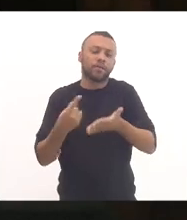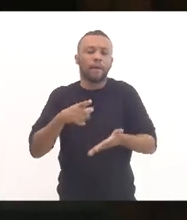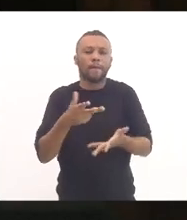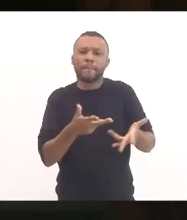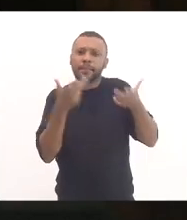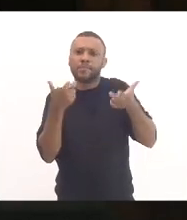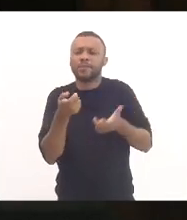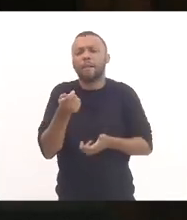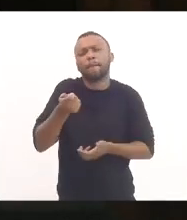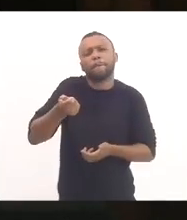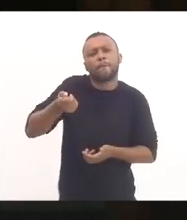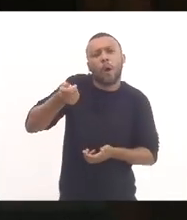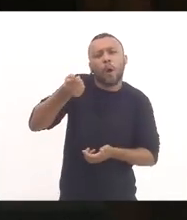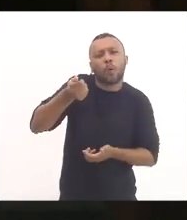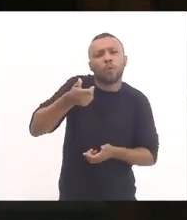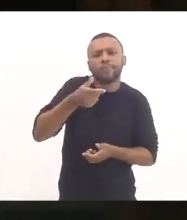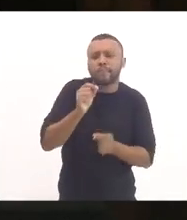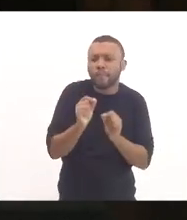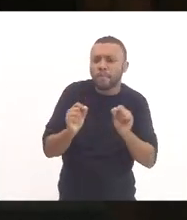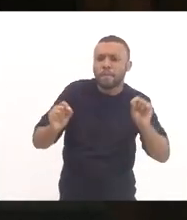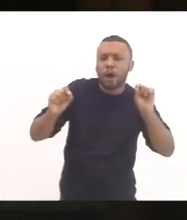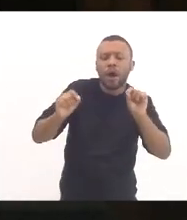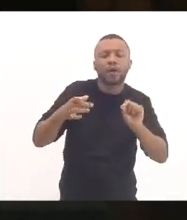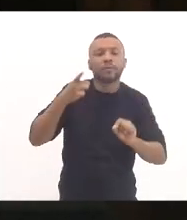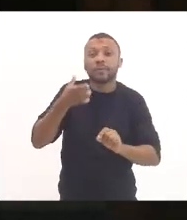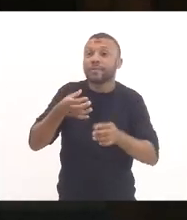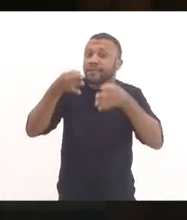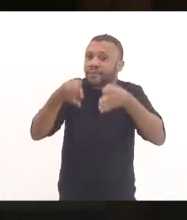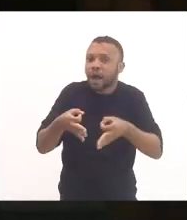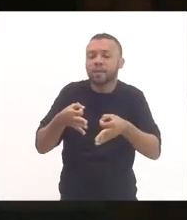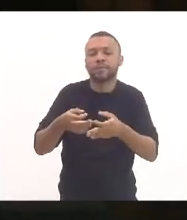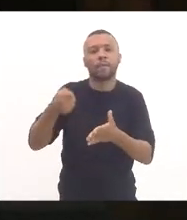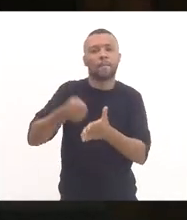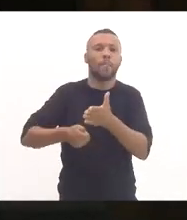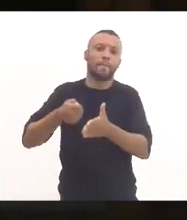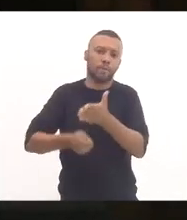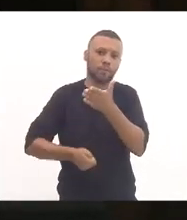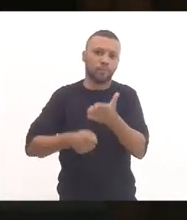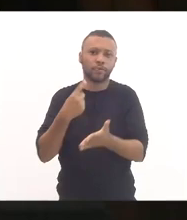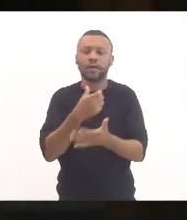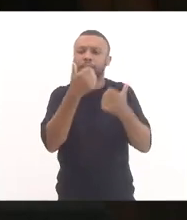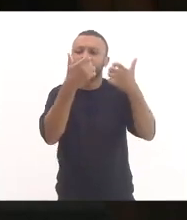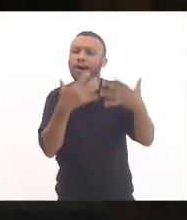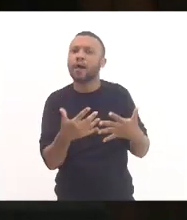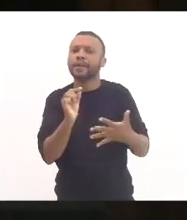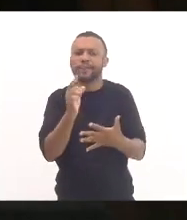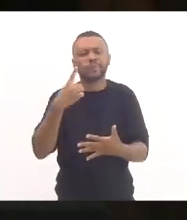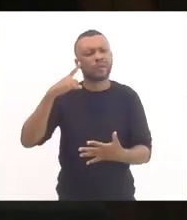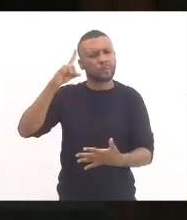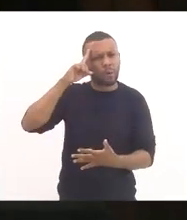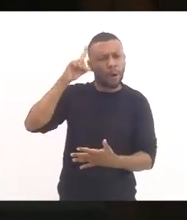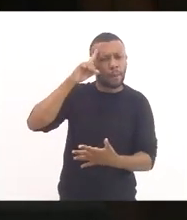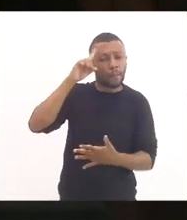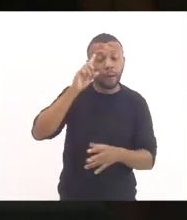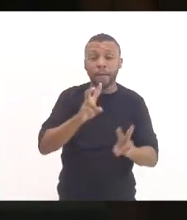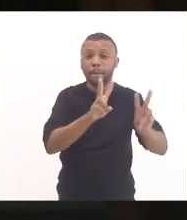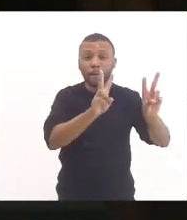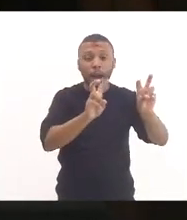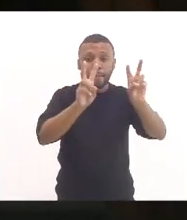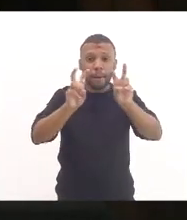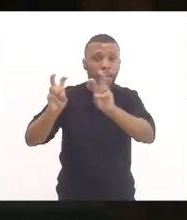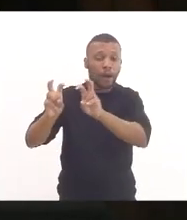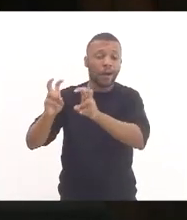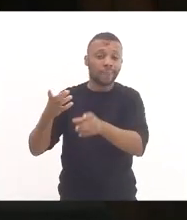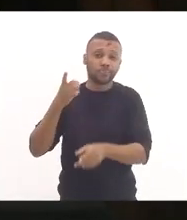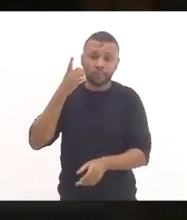percebo são muito poucos os deputados que de fato estão lutando deputada Martha Rocha a gente fala quase que diariamente sobre os assuntos aí